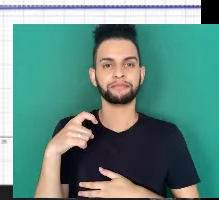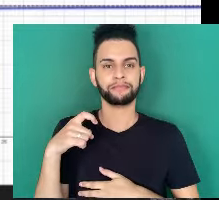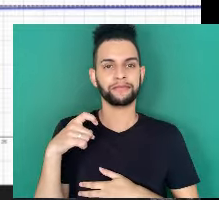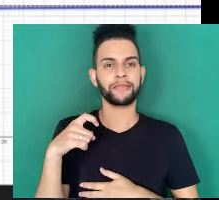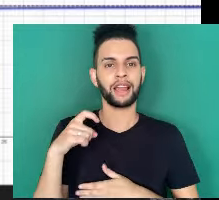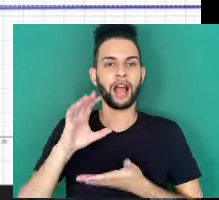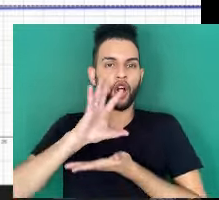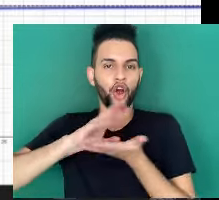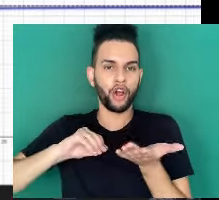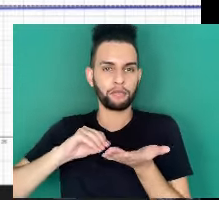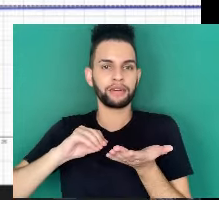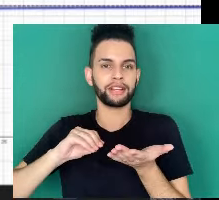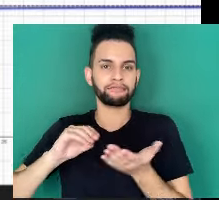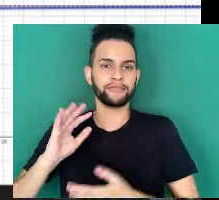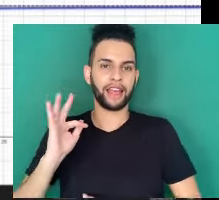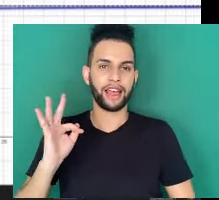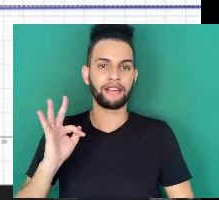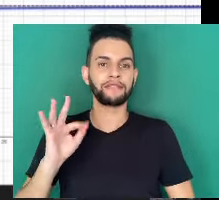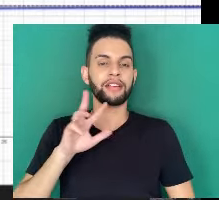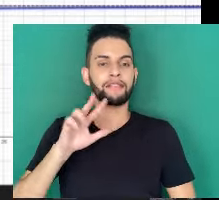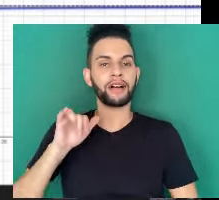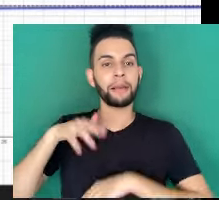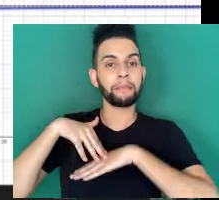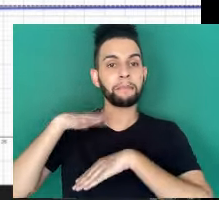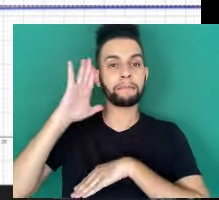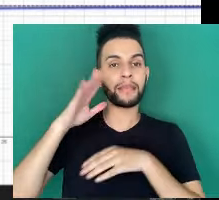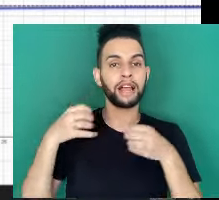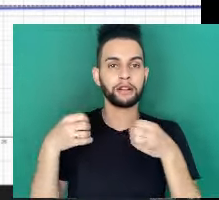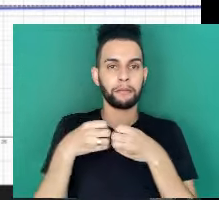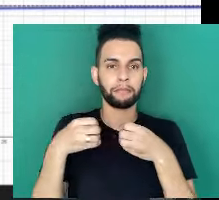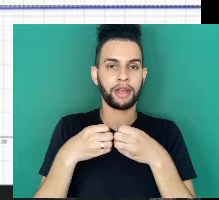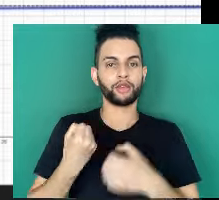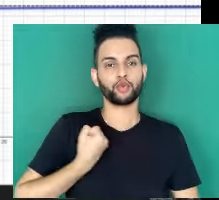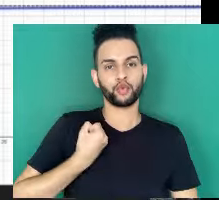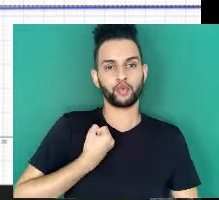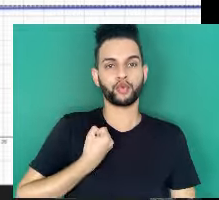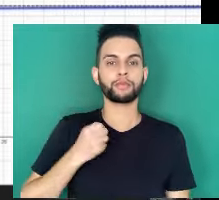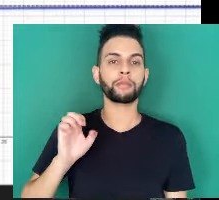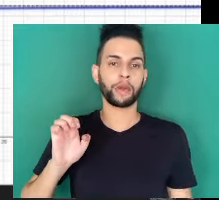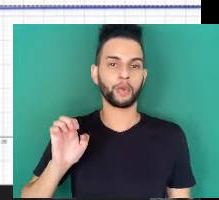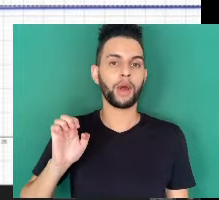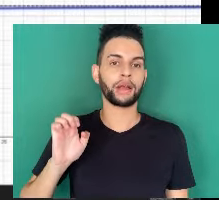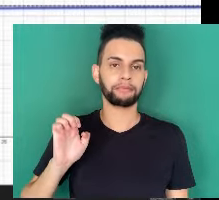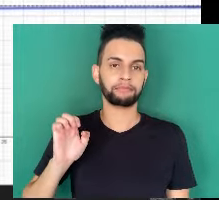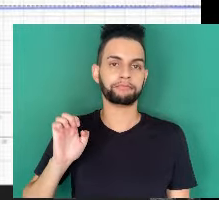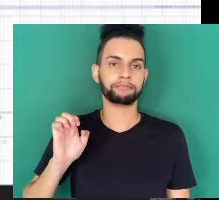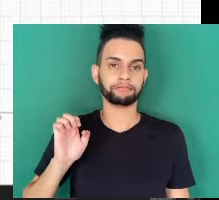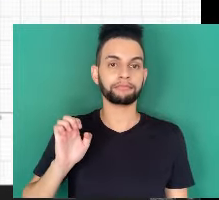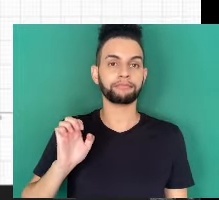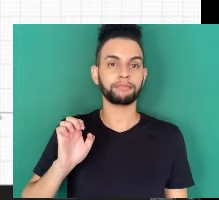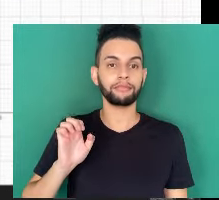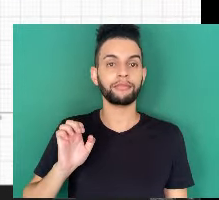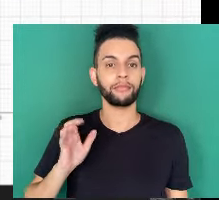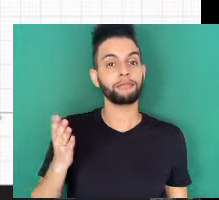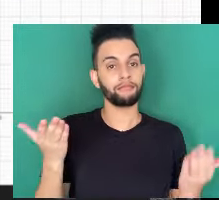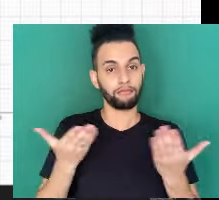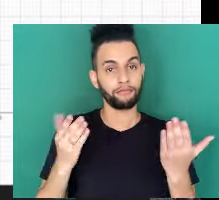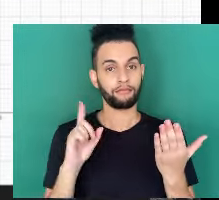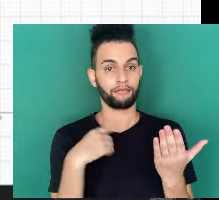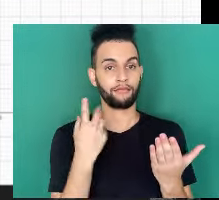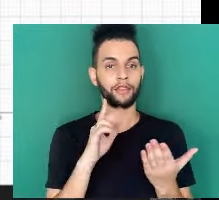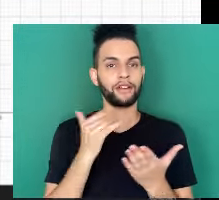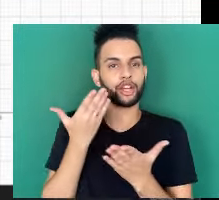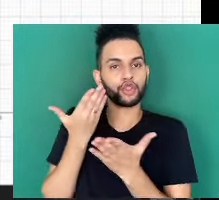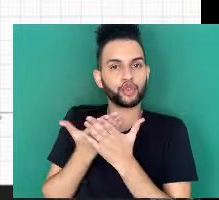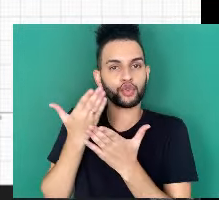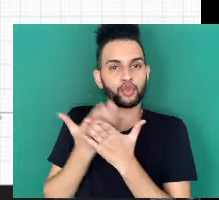da f, se aproxima cada vez mais desse número e aqui. Agora nós vamos fazer